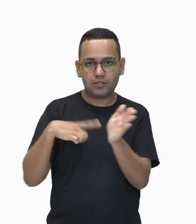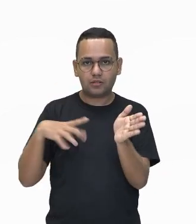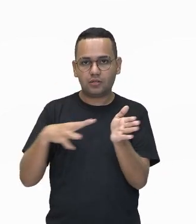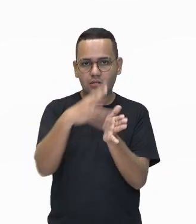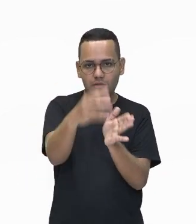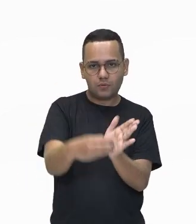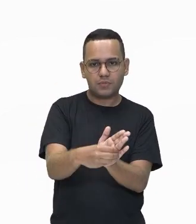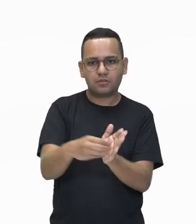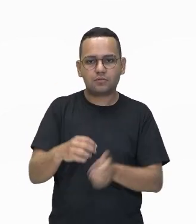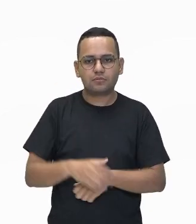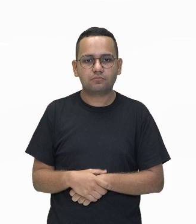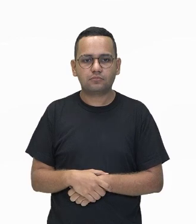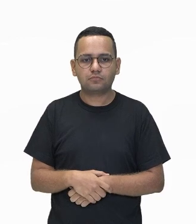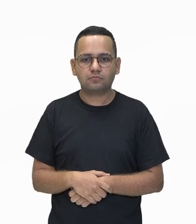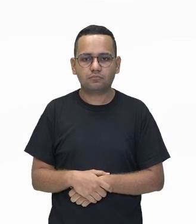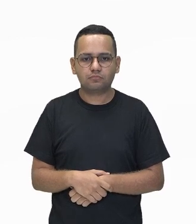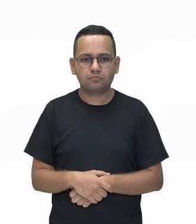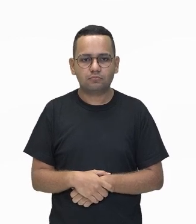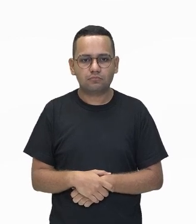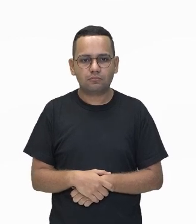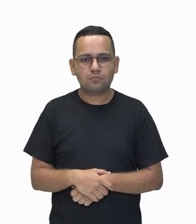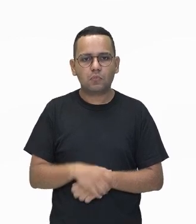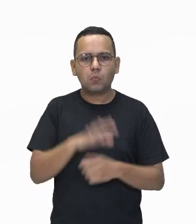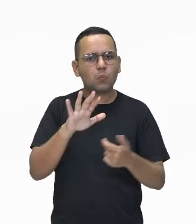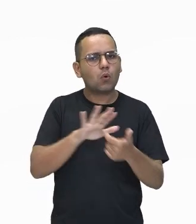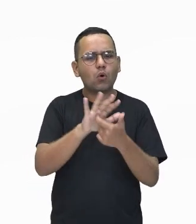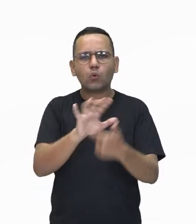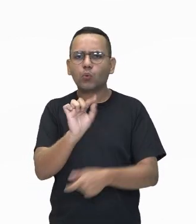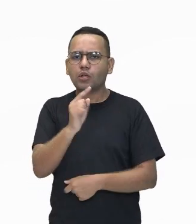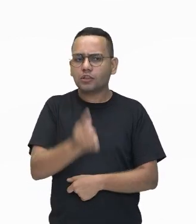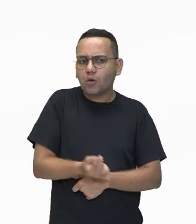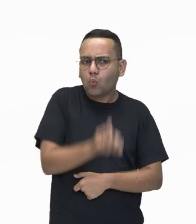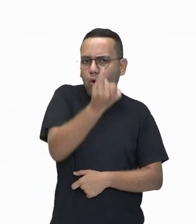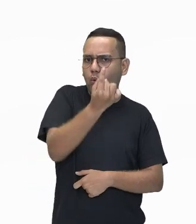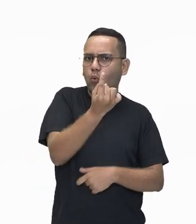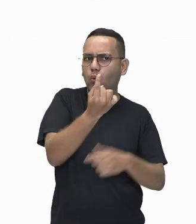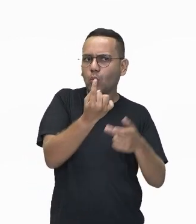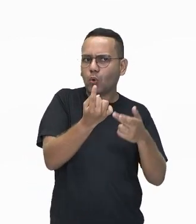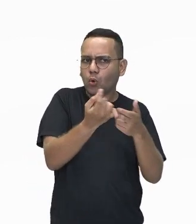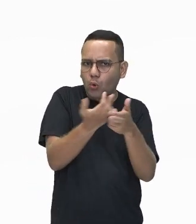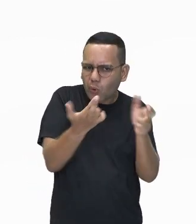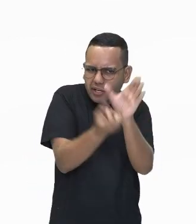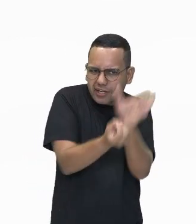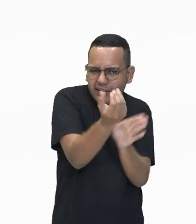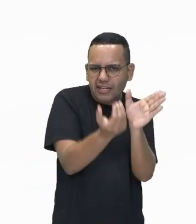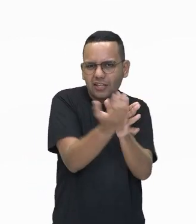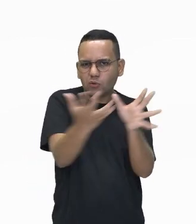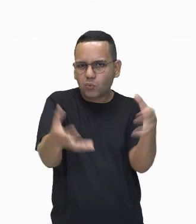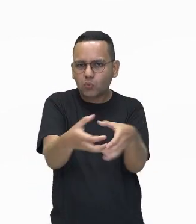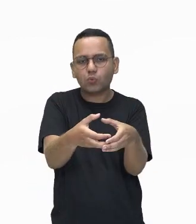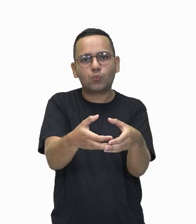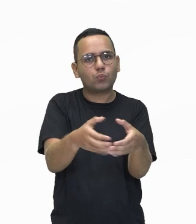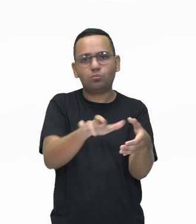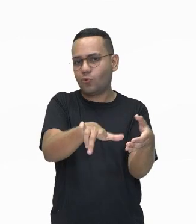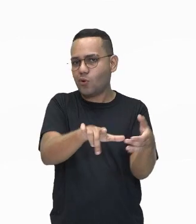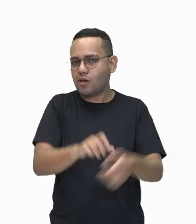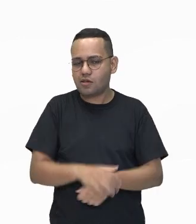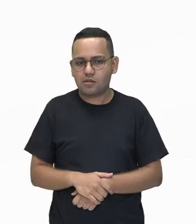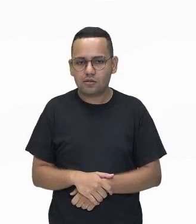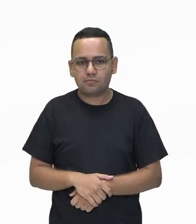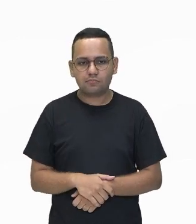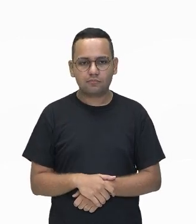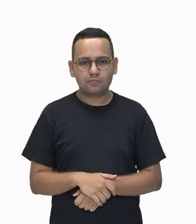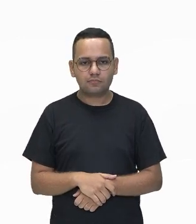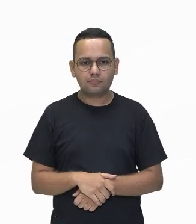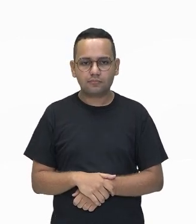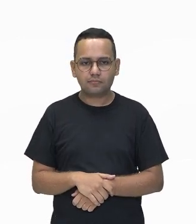Amazônia demonstram que não há um jeito único de seus grupos culturais de pertencer a si mesmos e